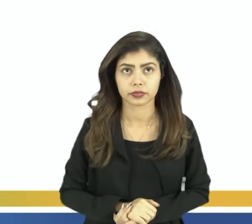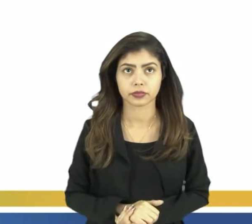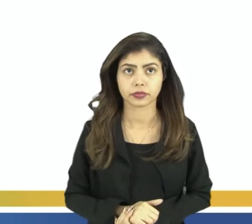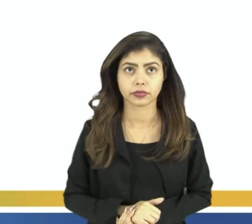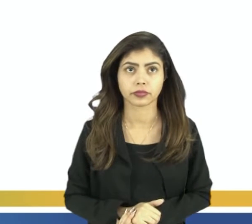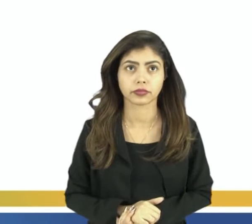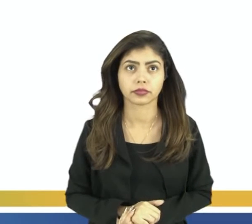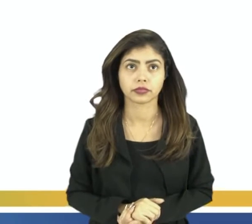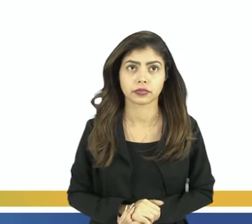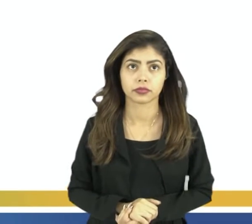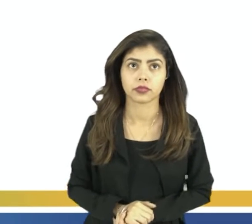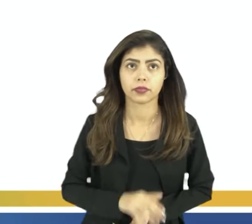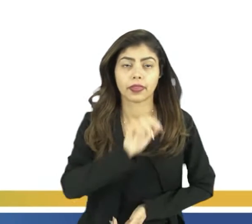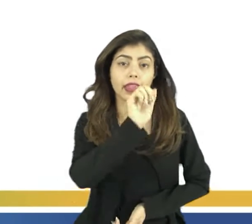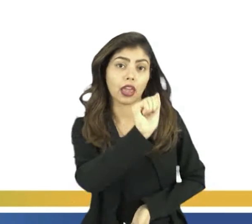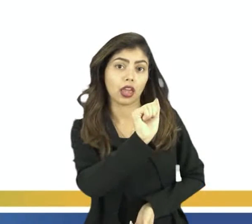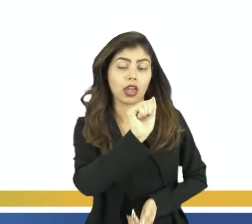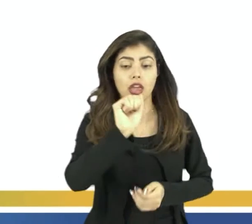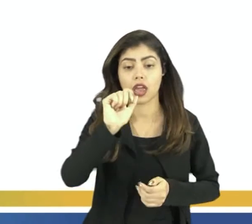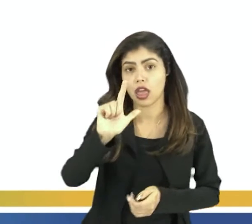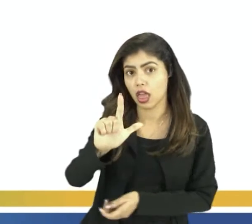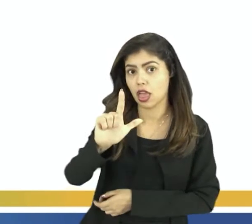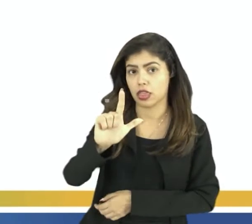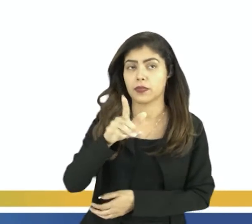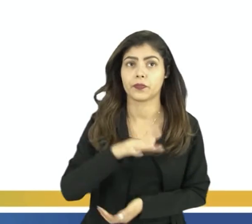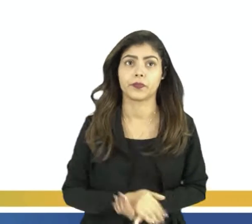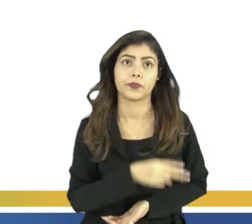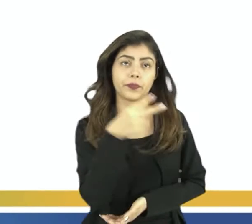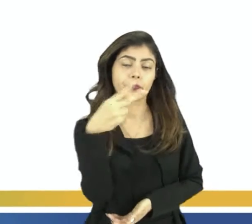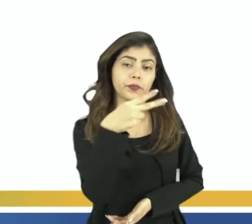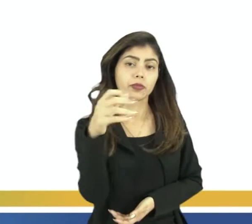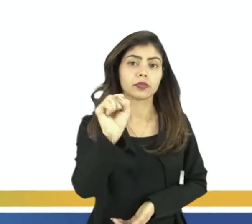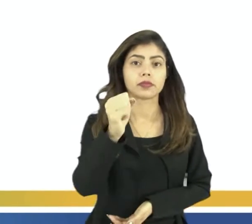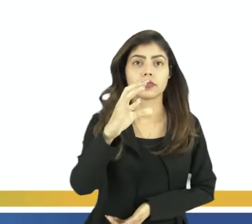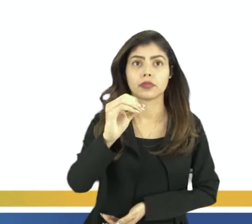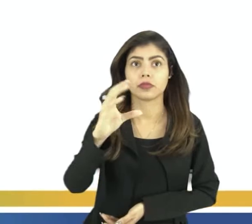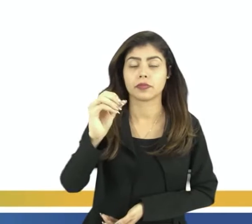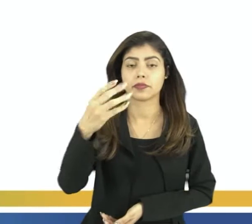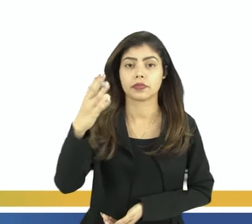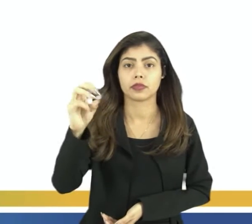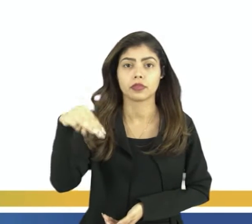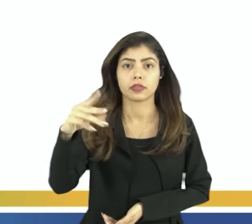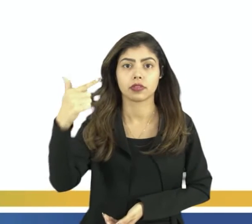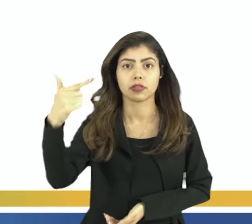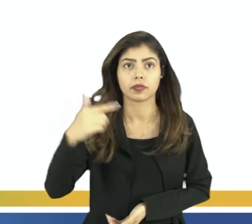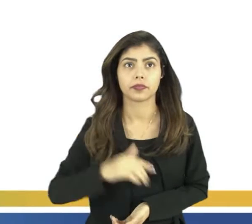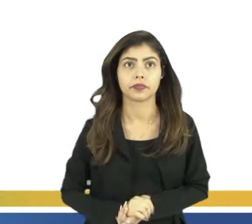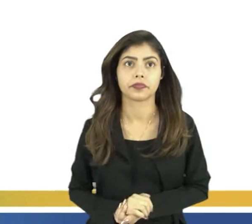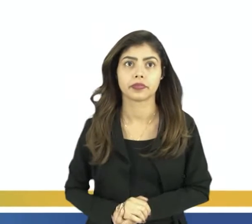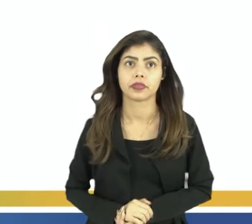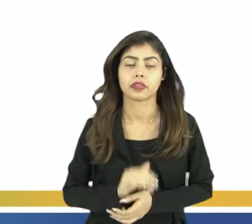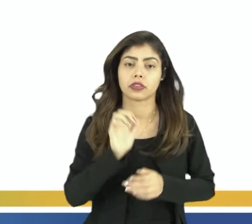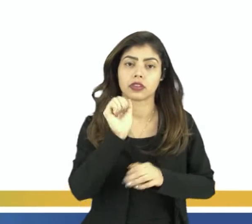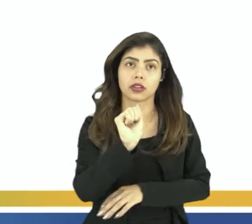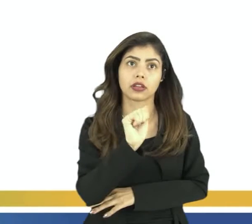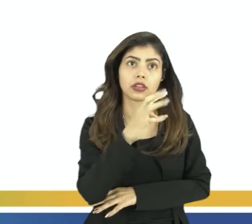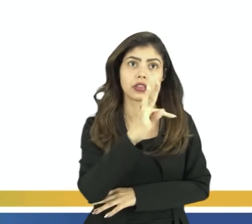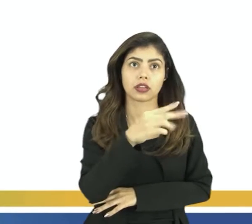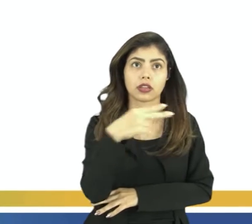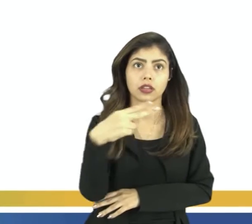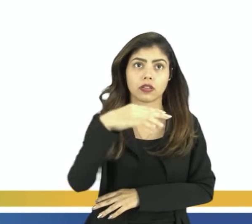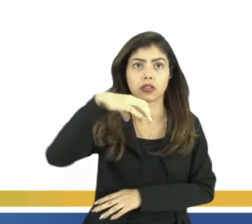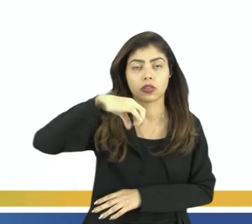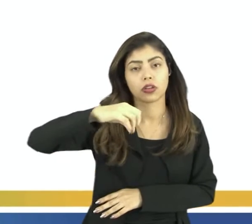igual a 60 centímetros ao quadrado. A área lateral, a área vai ser igual a 800 centímetros ao quadrado. E a área total, que foi o